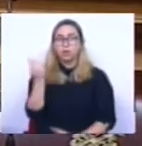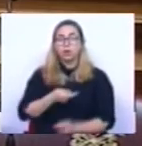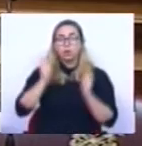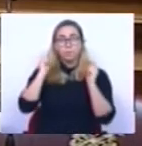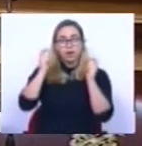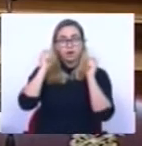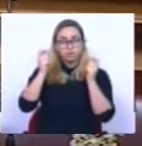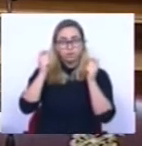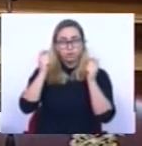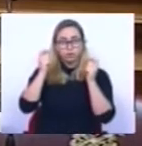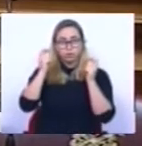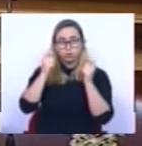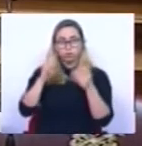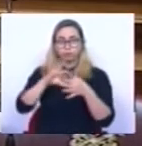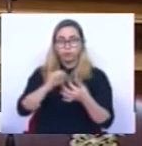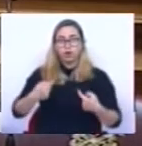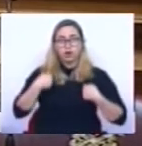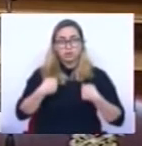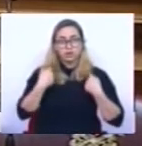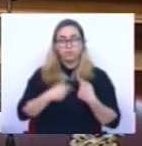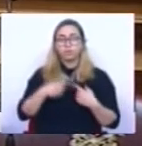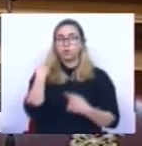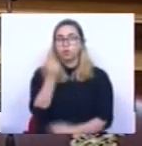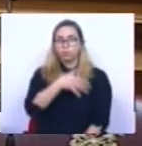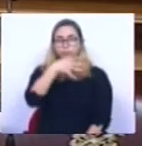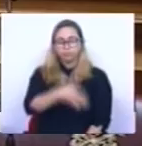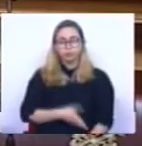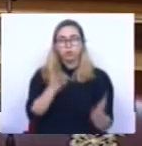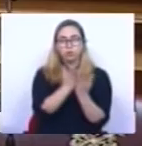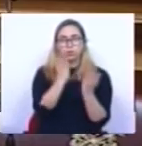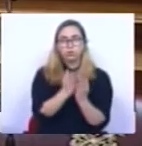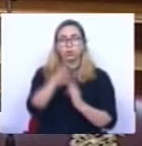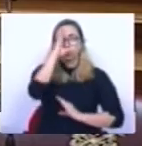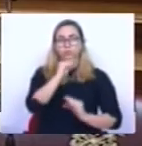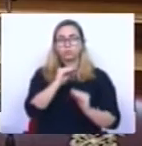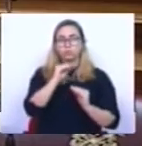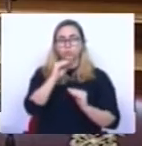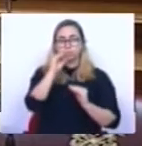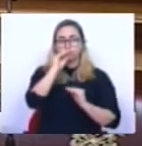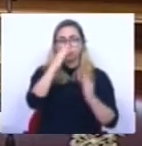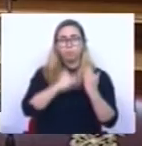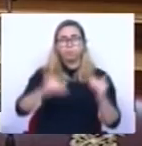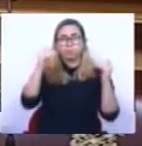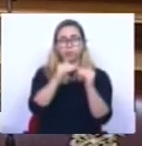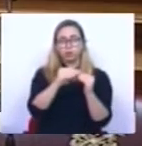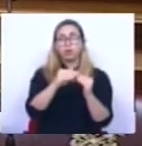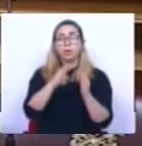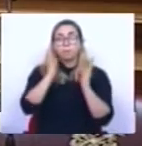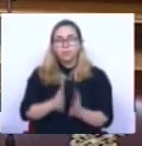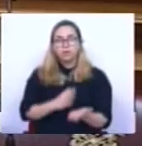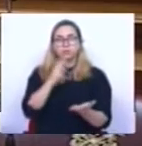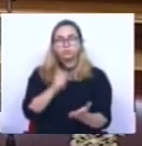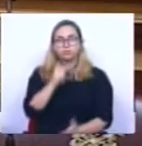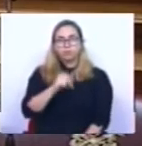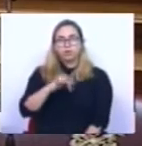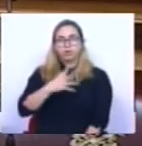manifestadas com esta iniciativa, afirmamos que a Escola Superior deve manter a sua sede em Idanha Nova e a respectiva autonomia, de forma a